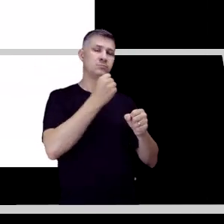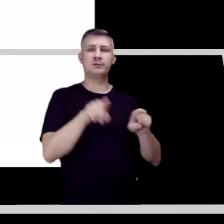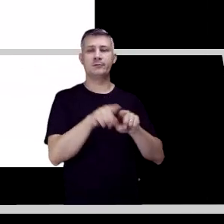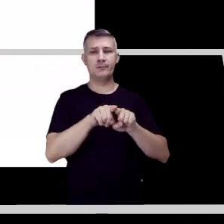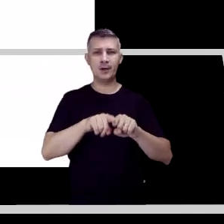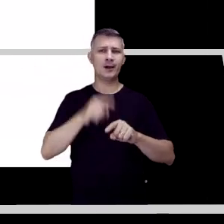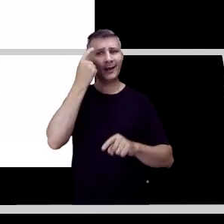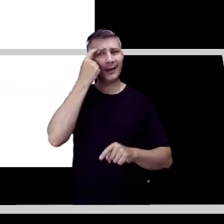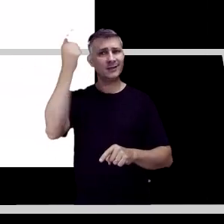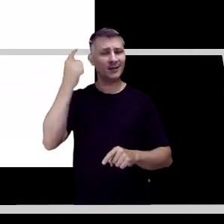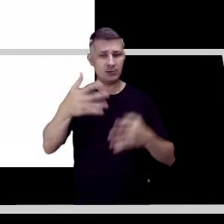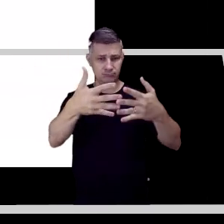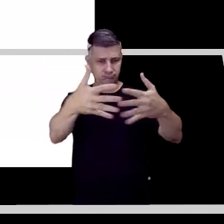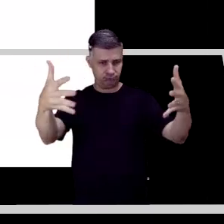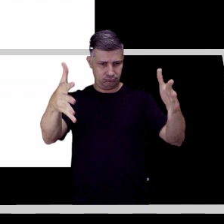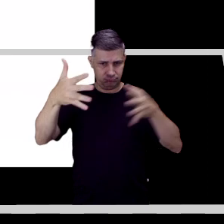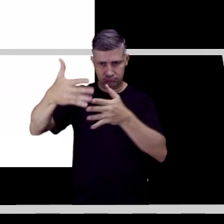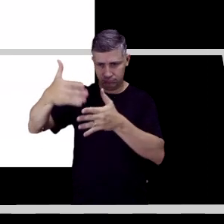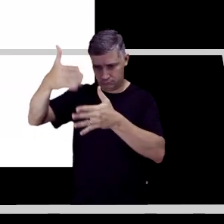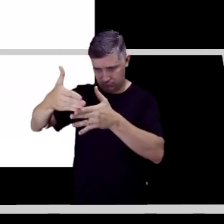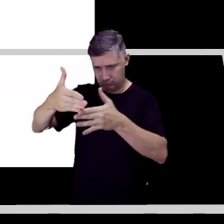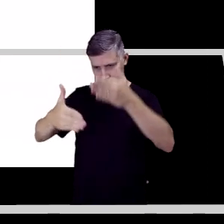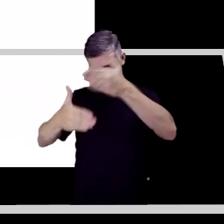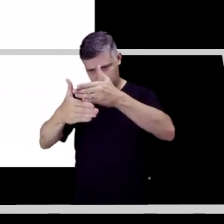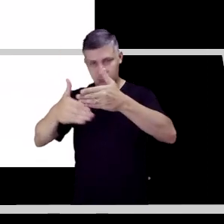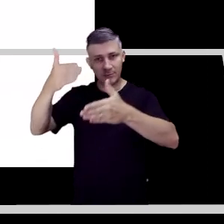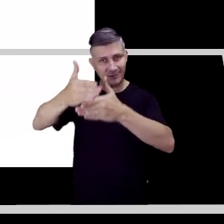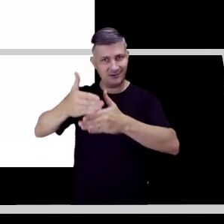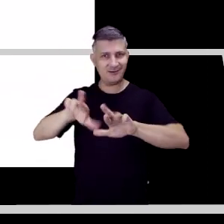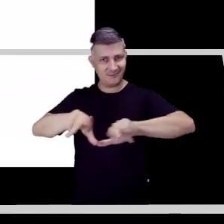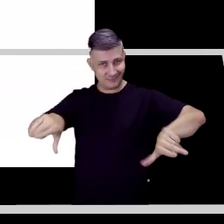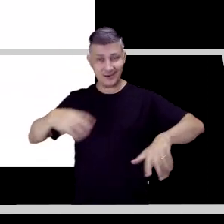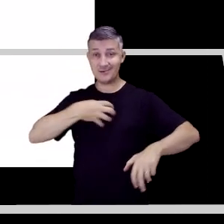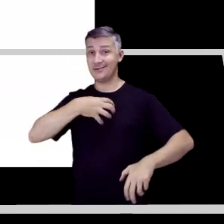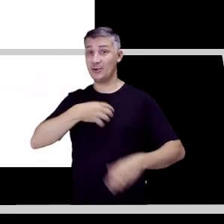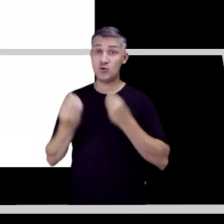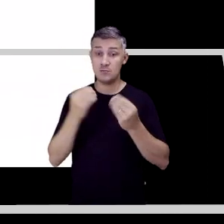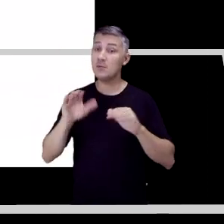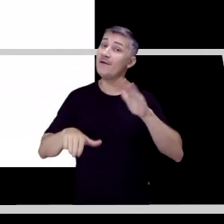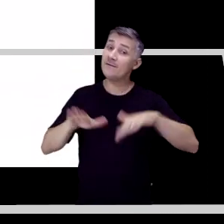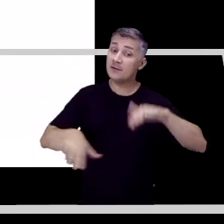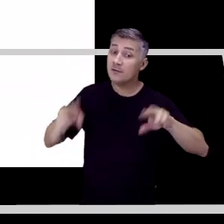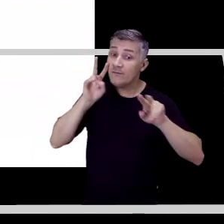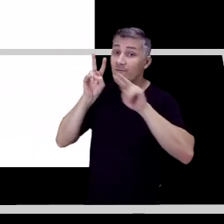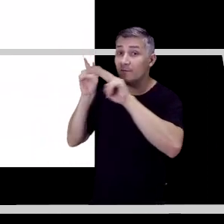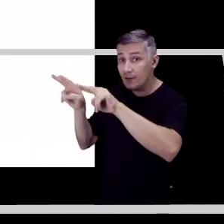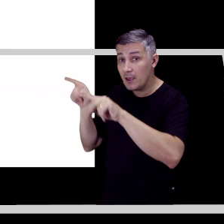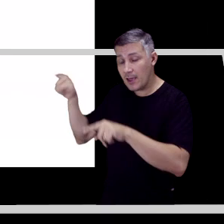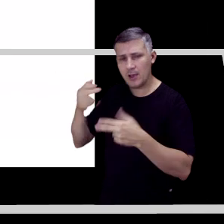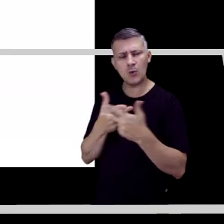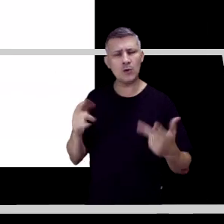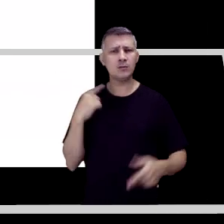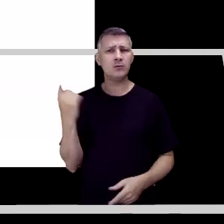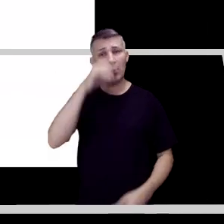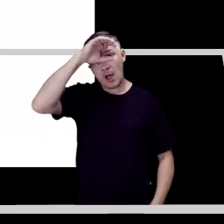quanto dos brises pré-fabricados. Então a gente começa desde a escala das reações. Então, muito do que vocês estão vendo